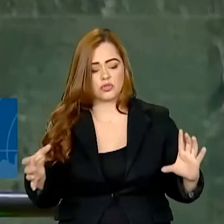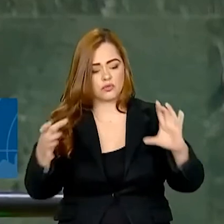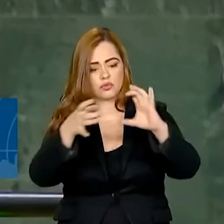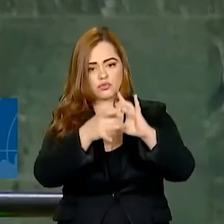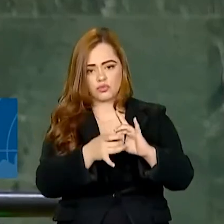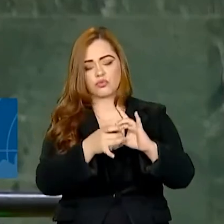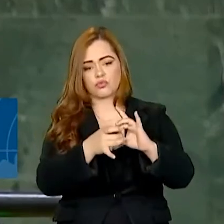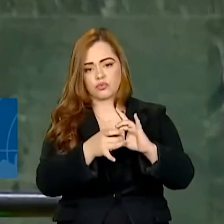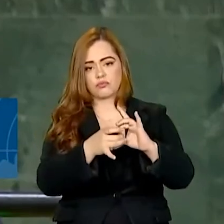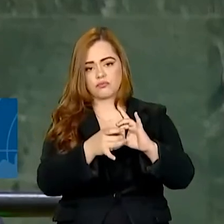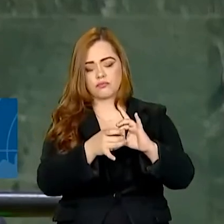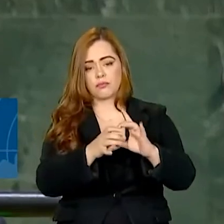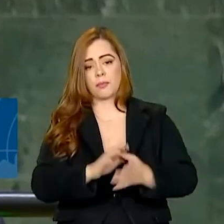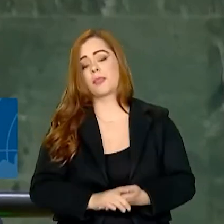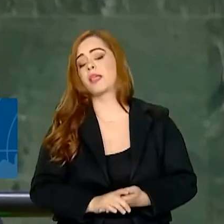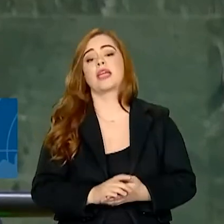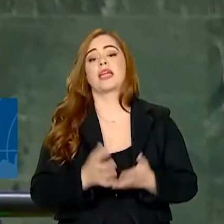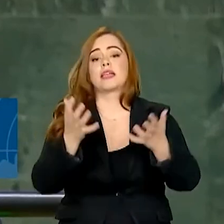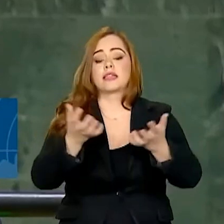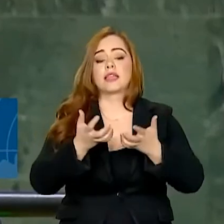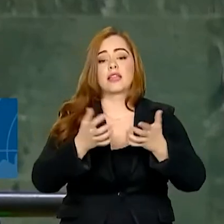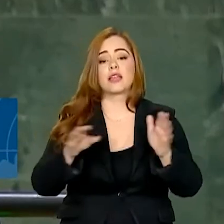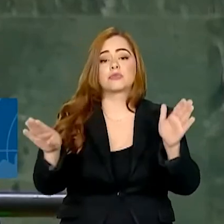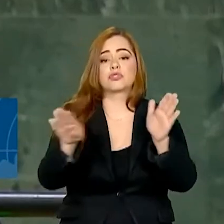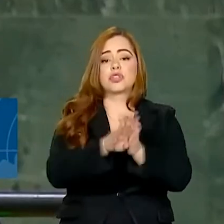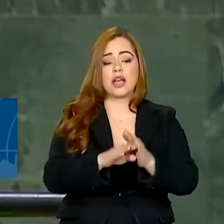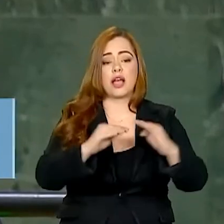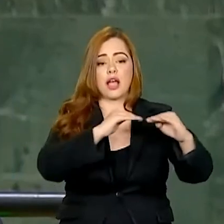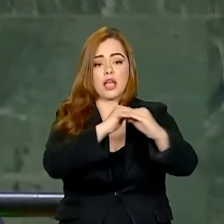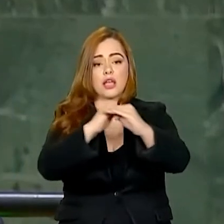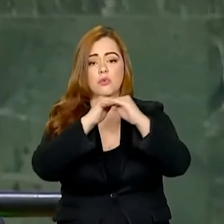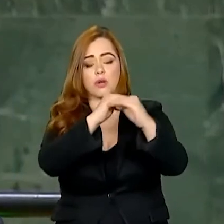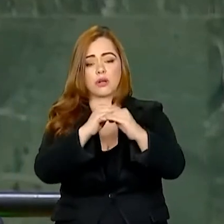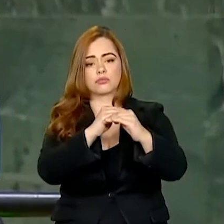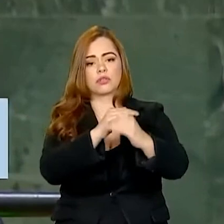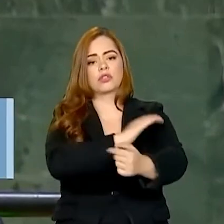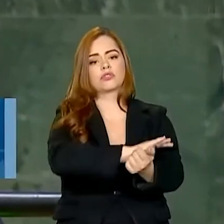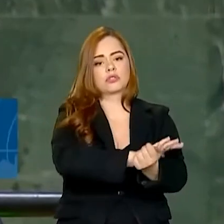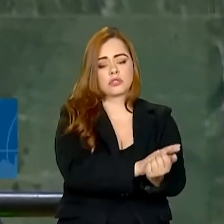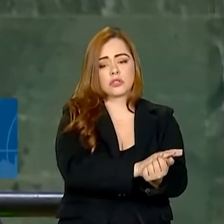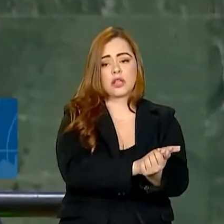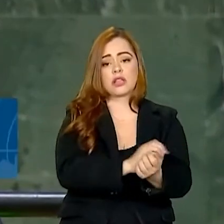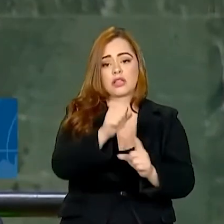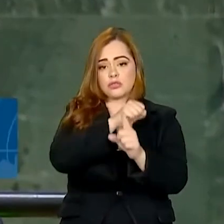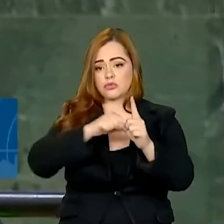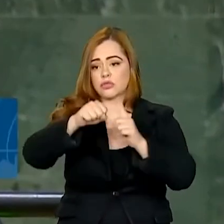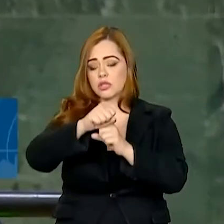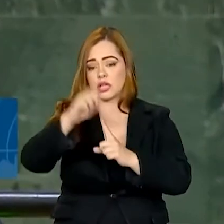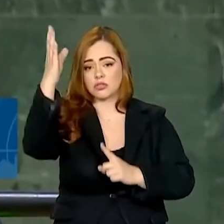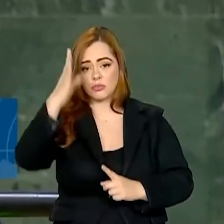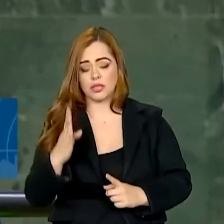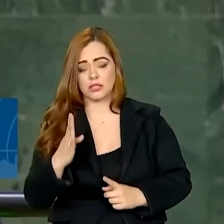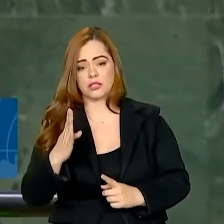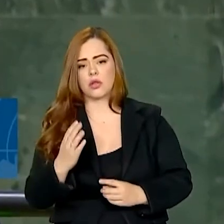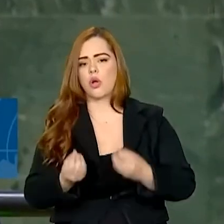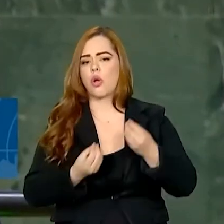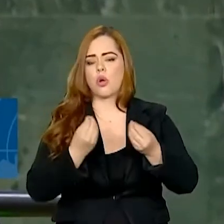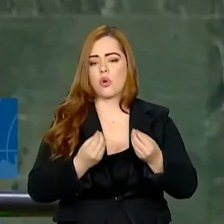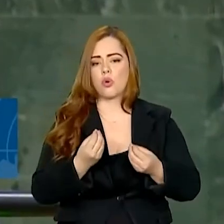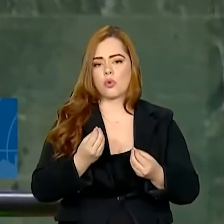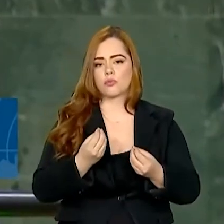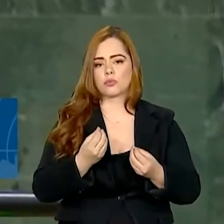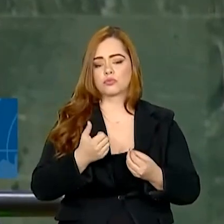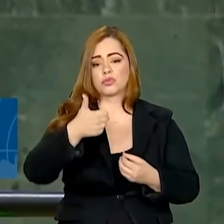e indivisível. Queremos alcançar a igualdade racial na sociedade brasileira por meio de um